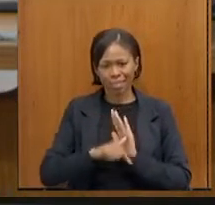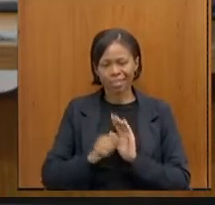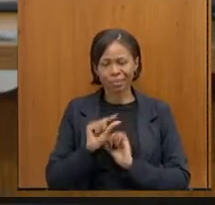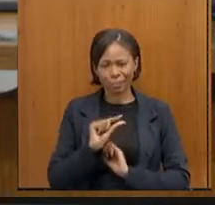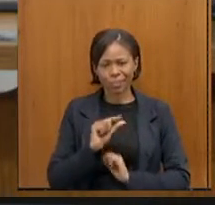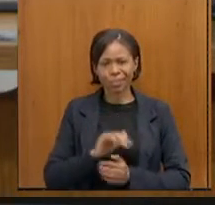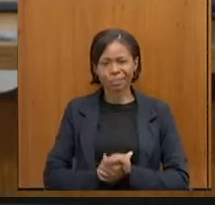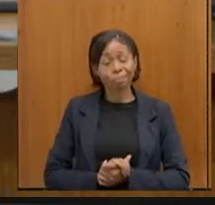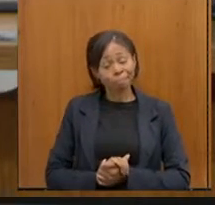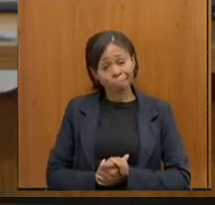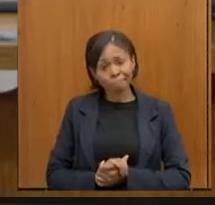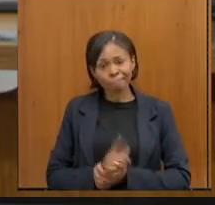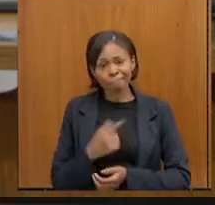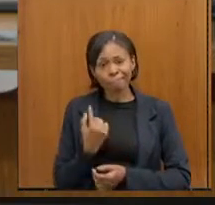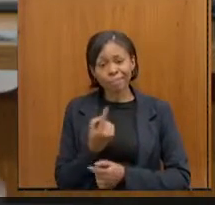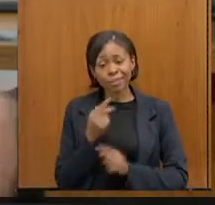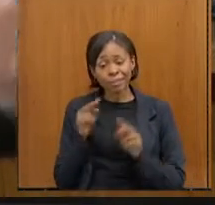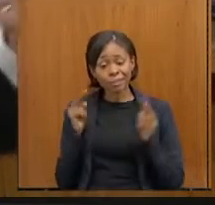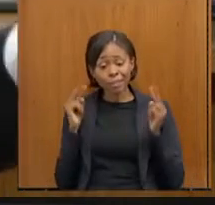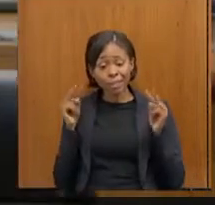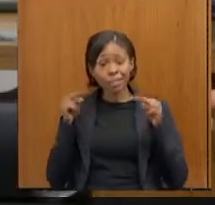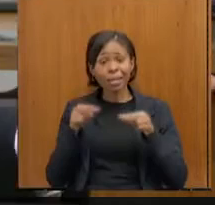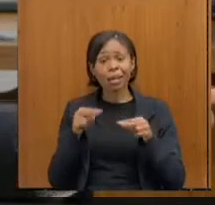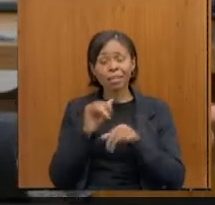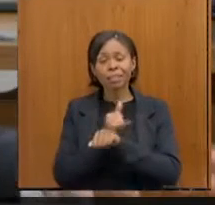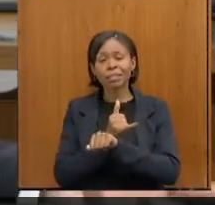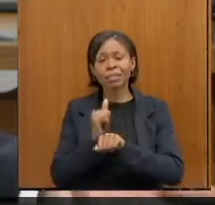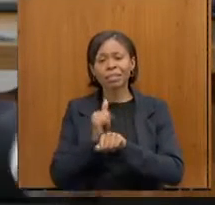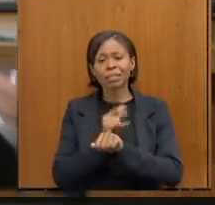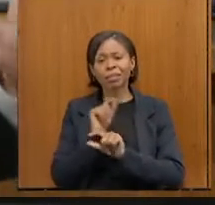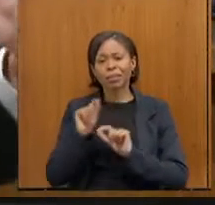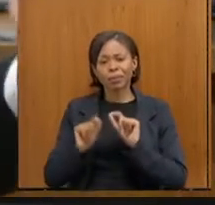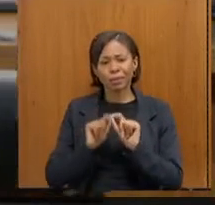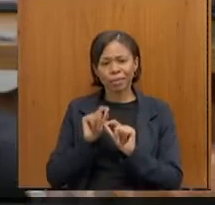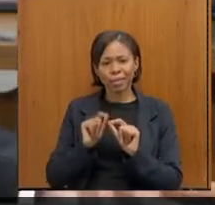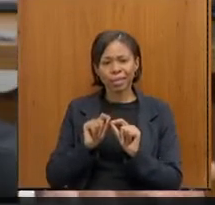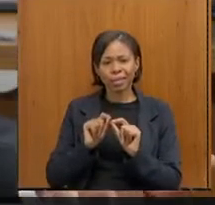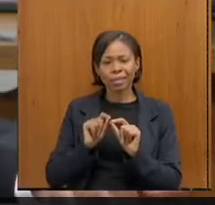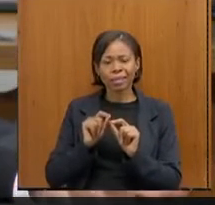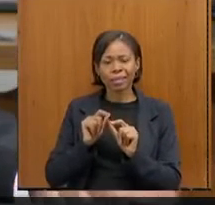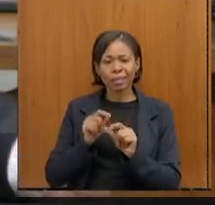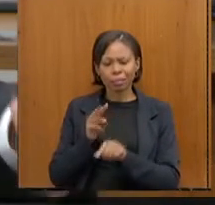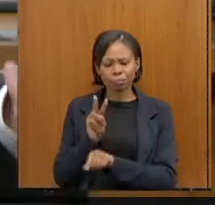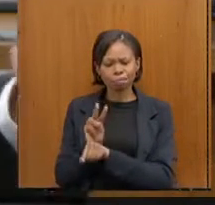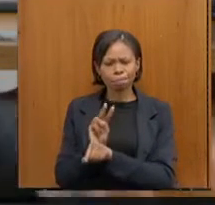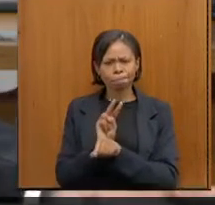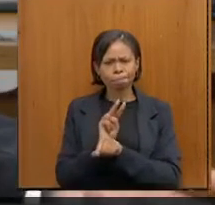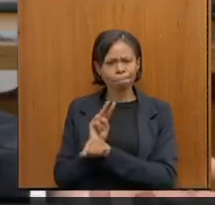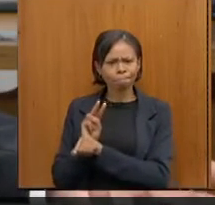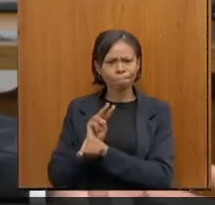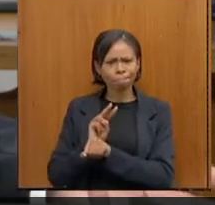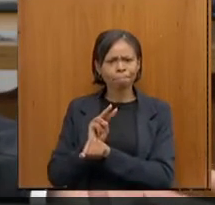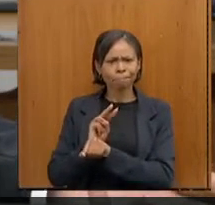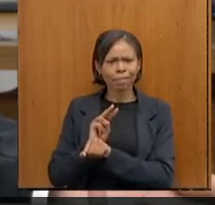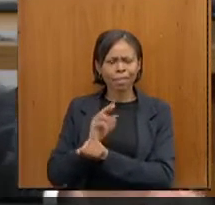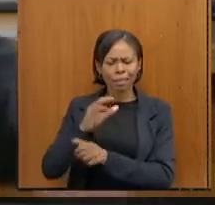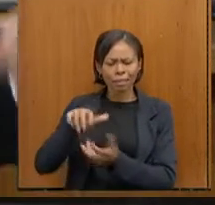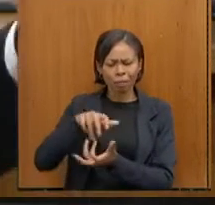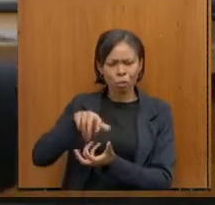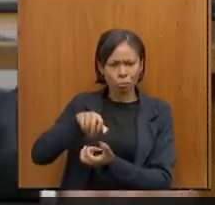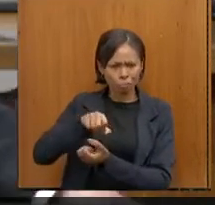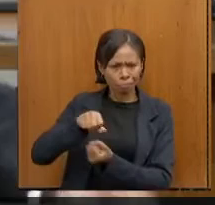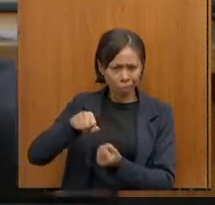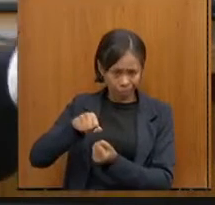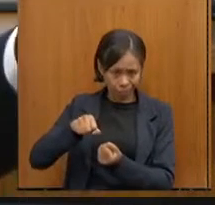e o nosso visão estratégica de que a sustentabilidade de longo prazo da Cemig